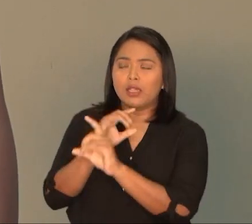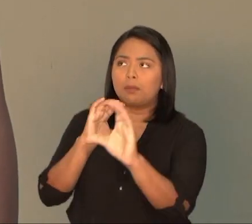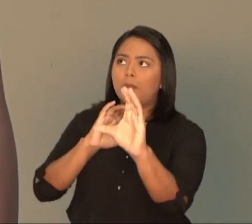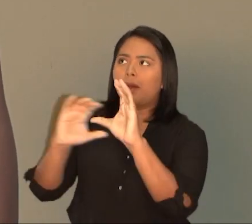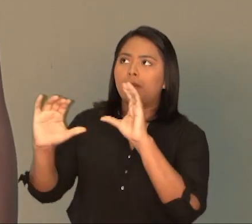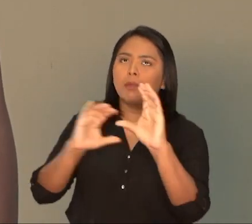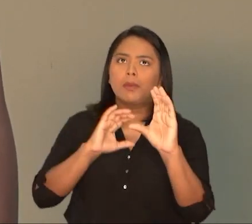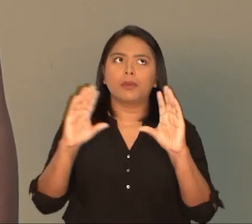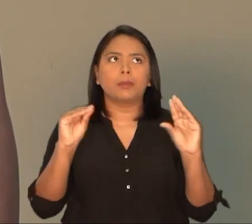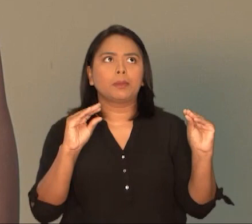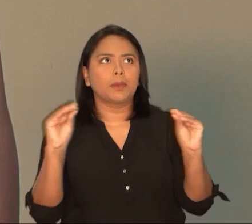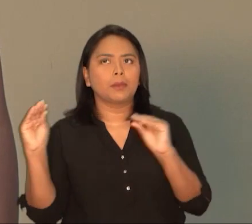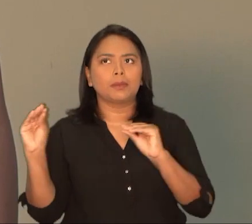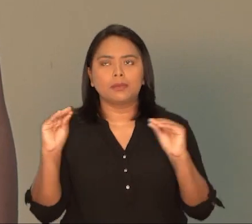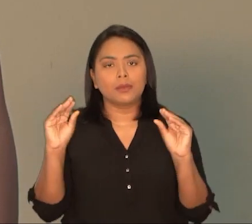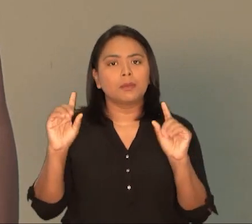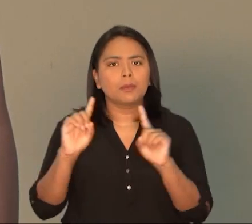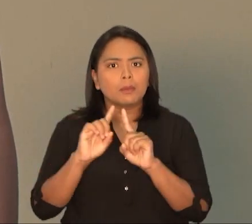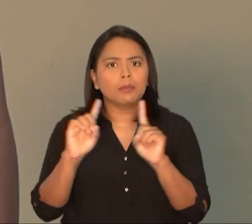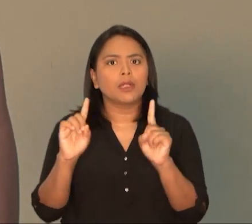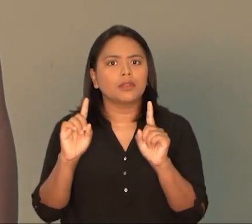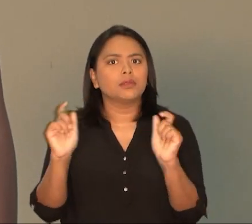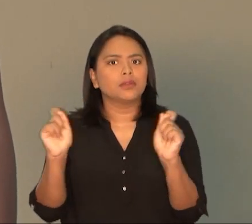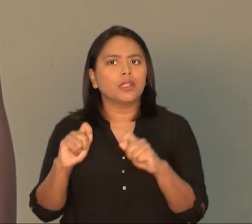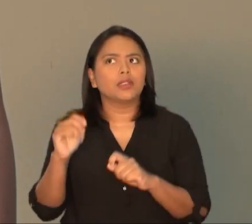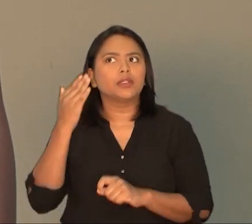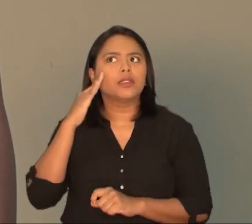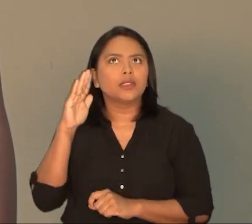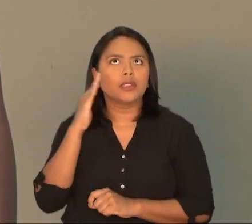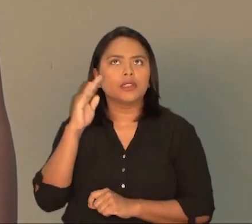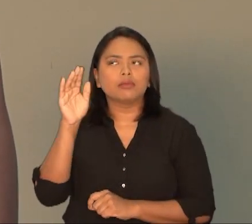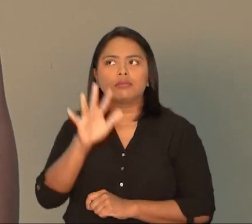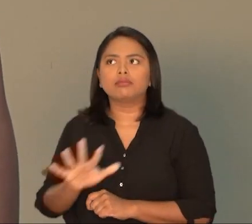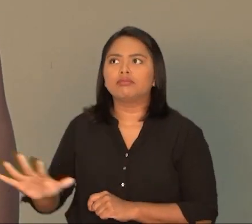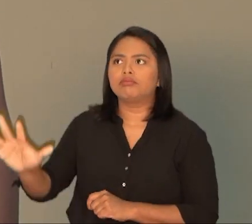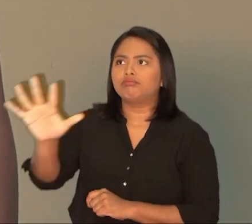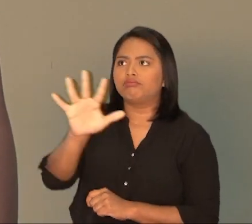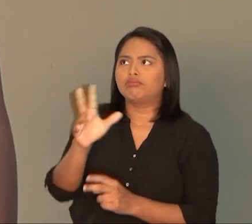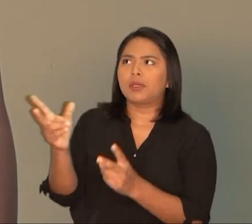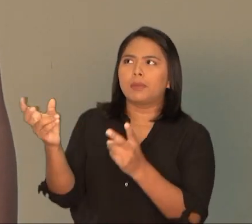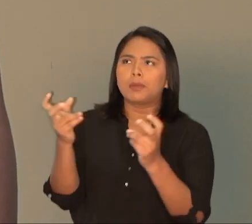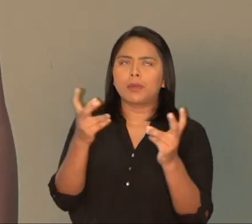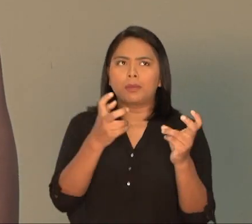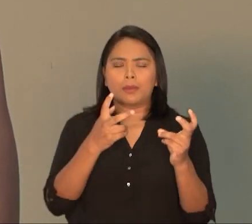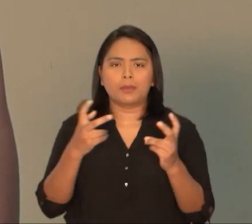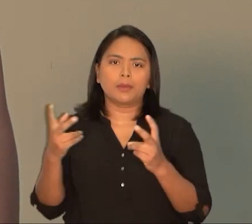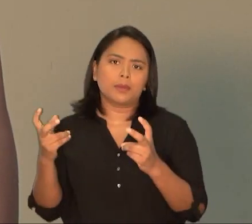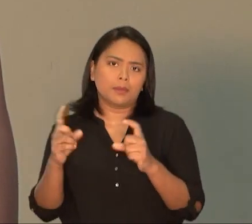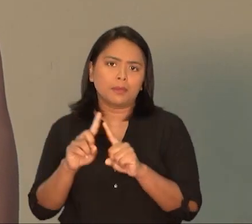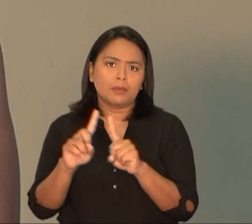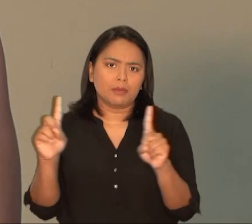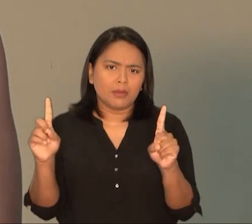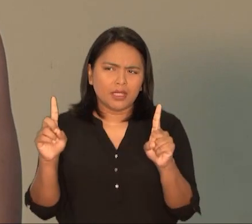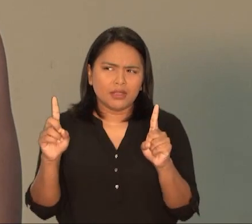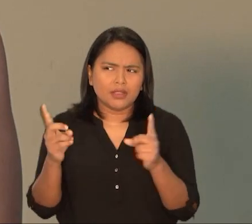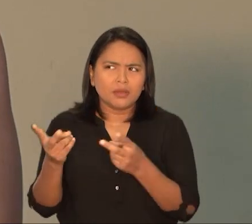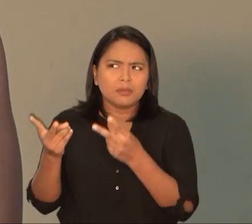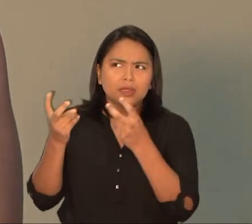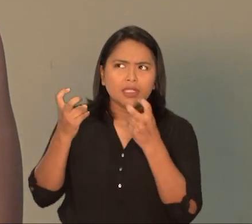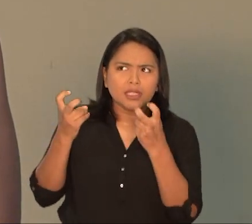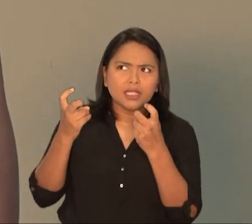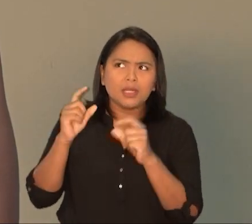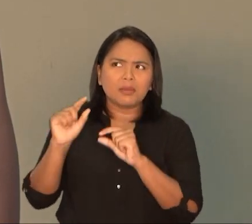grande, elas entendem absolutamente tudo o que se passa no ambiente. E se essa percepção for de